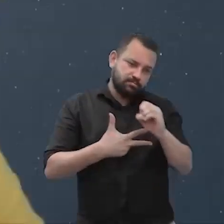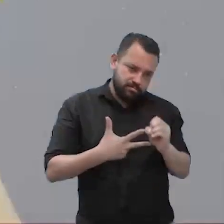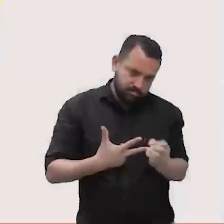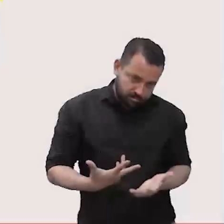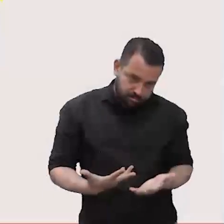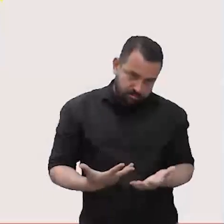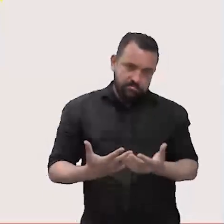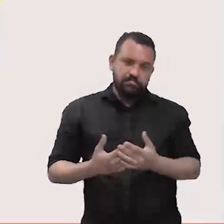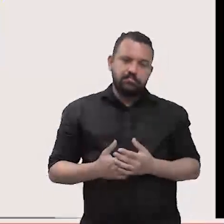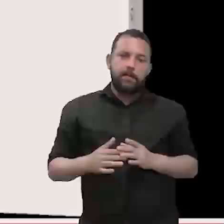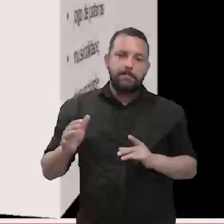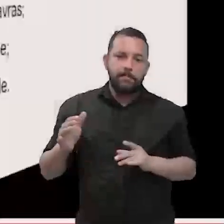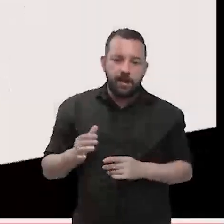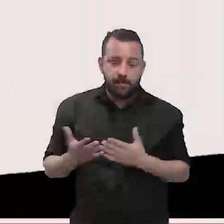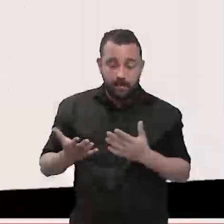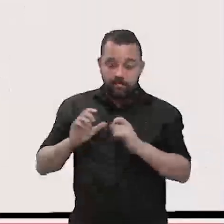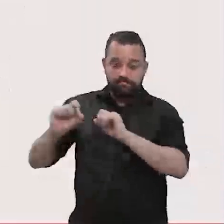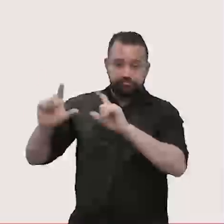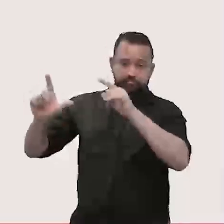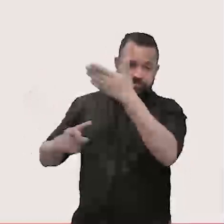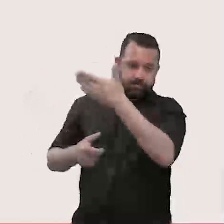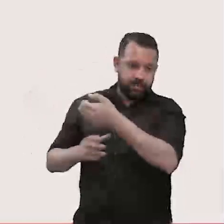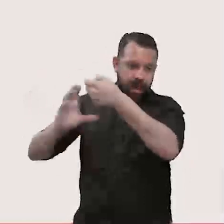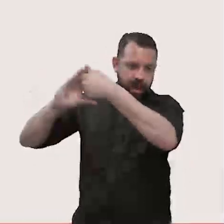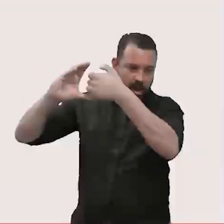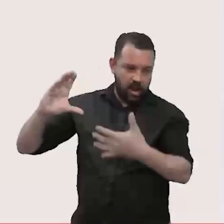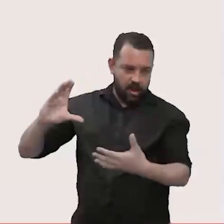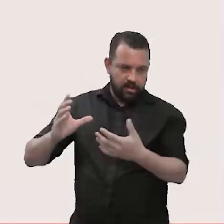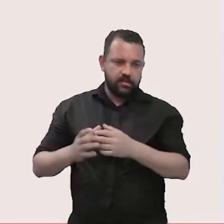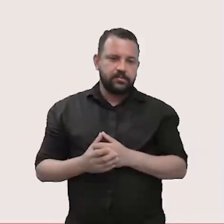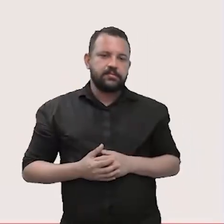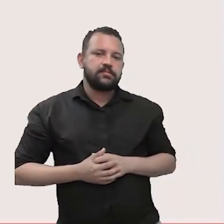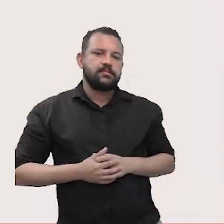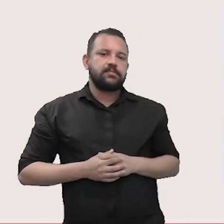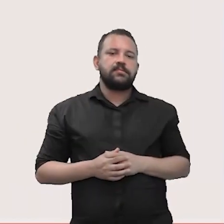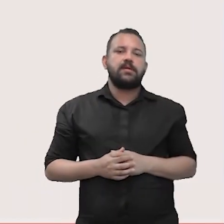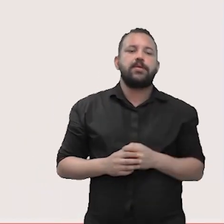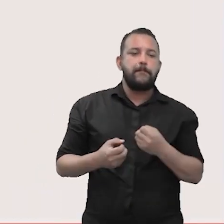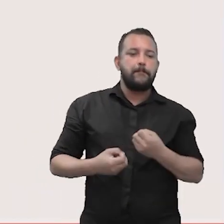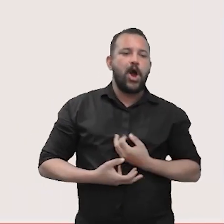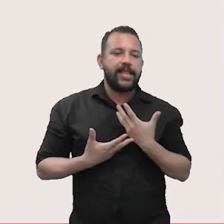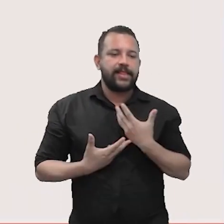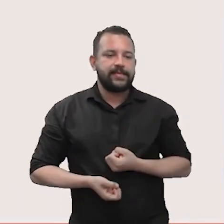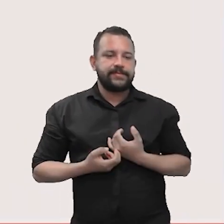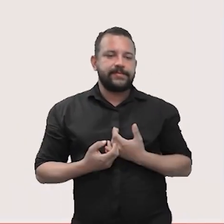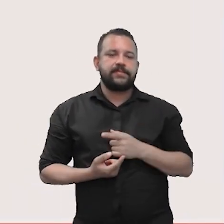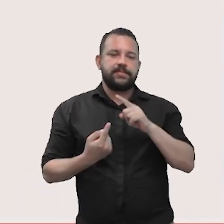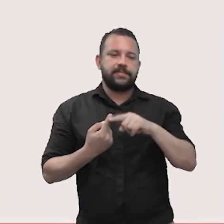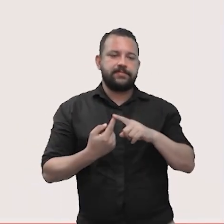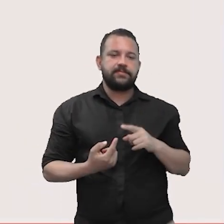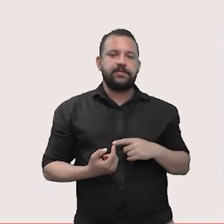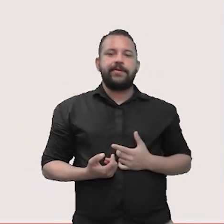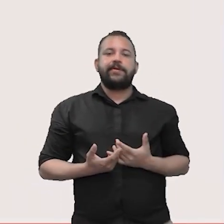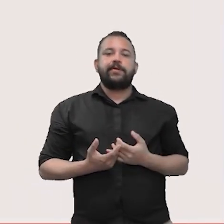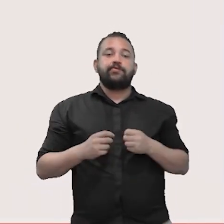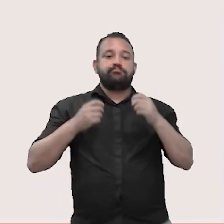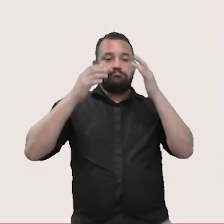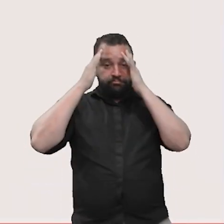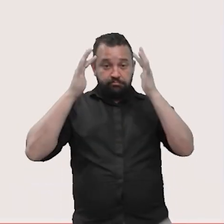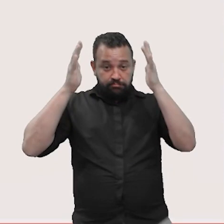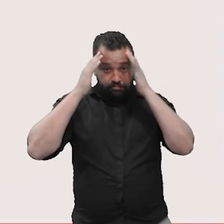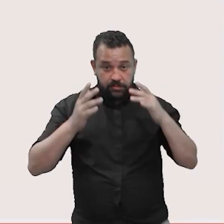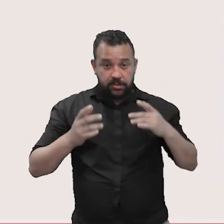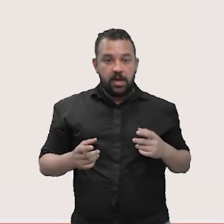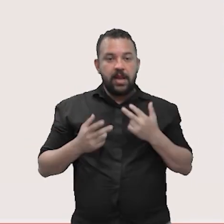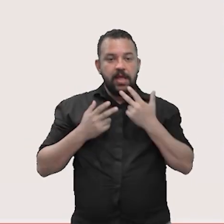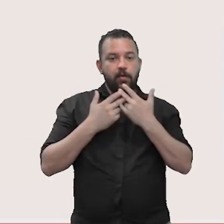dá uma olhada lá. Vou colocar aqui as características da função poética. Subjetividade, linguagem